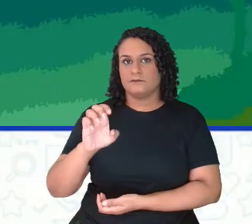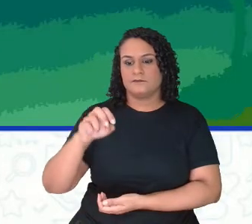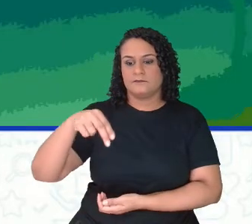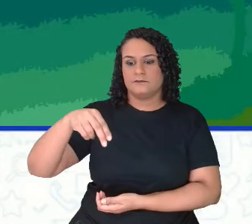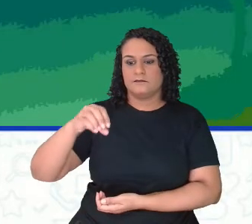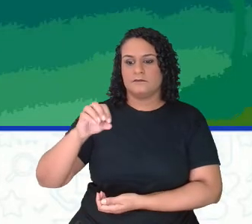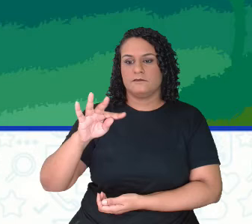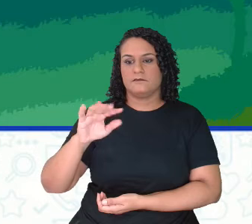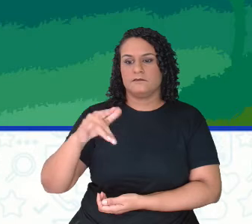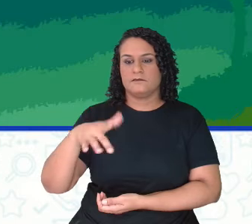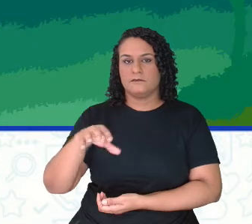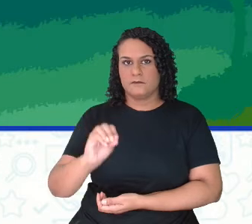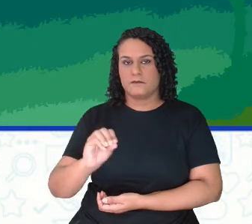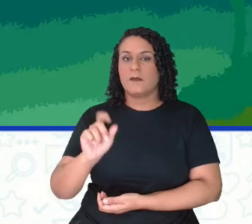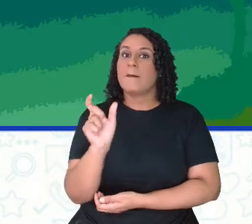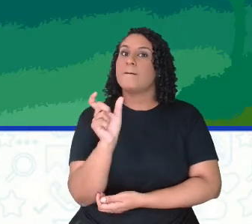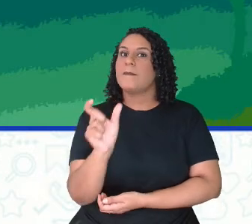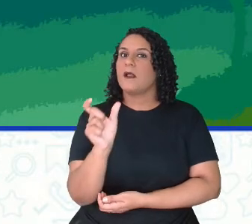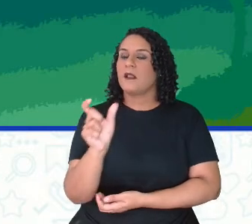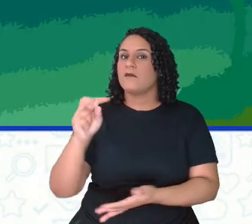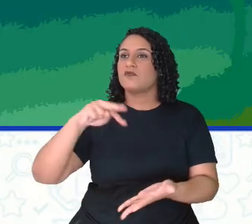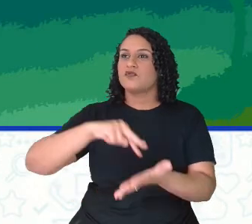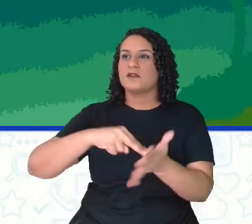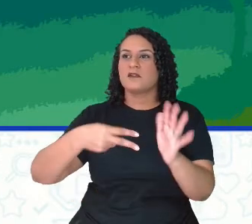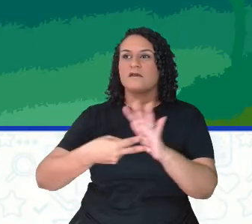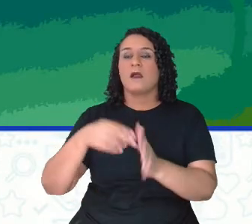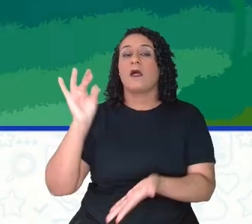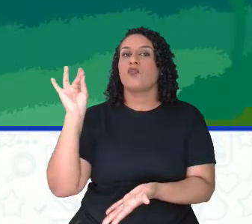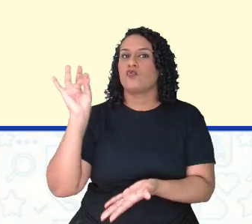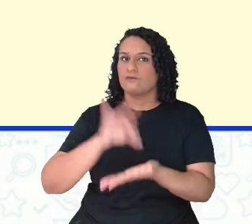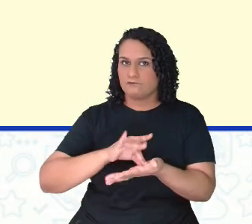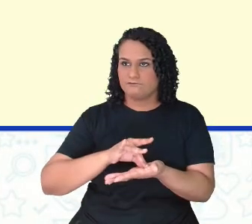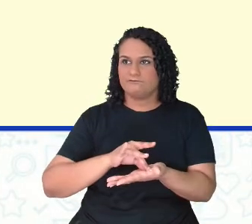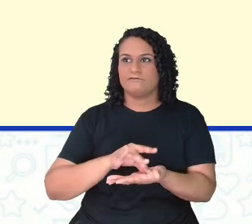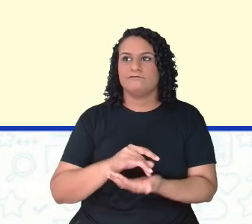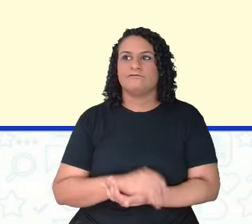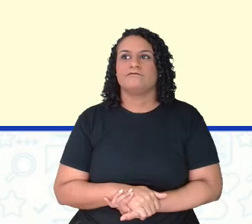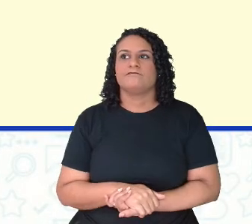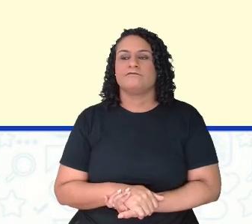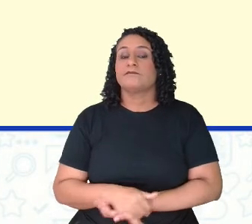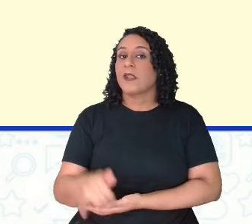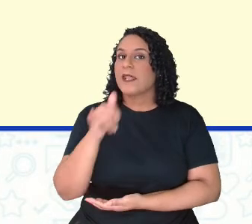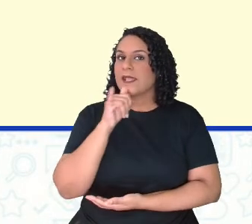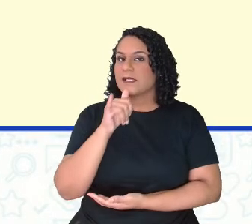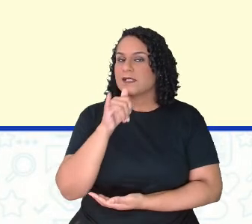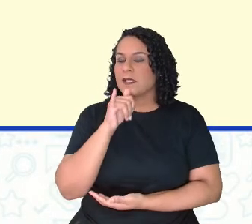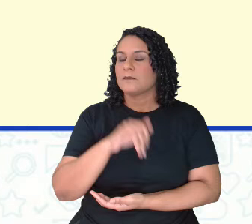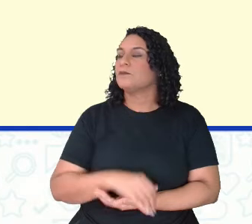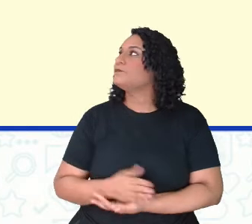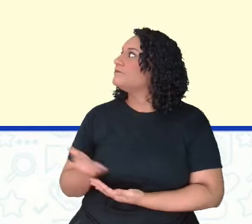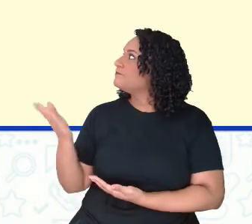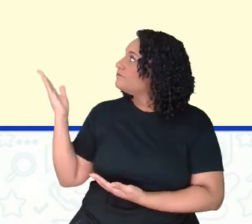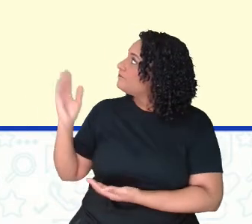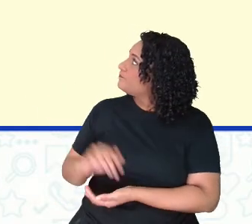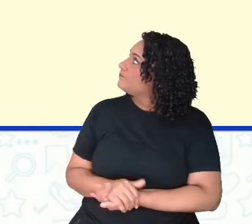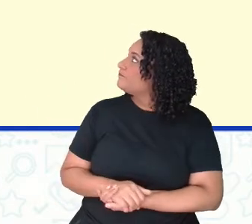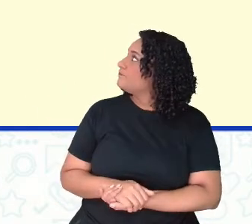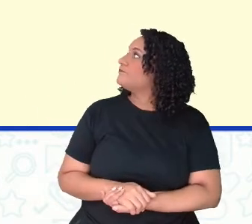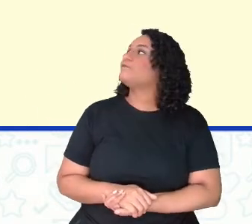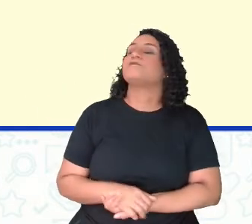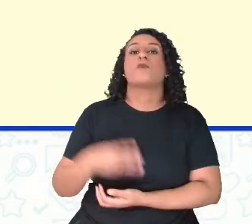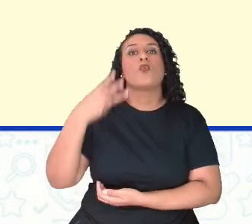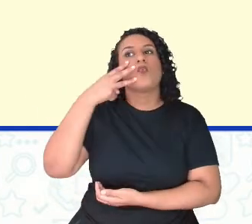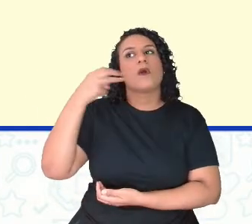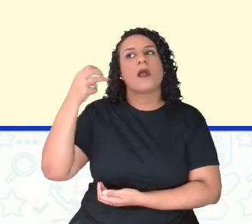Denotação. Palavra no sentido literal, como falei para vocês. Um exemplo que eu trago para vocês é